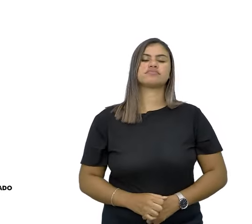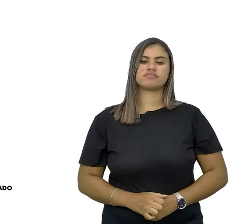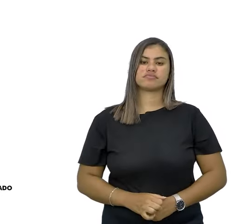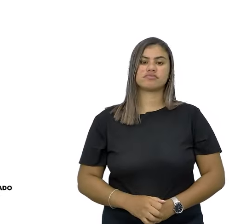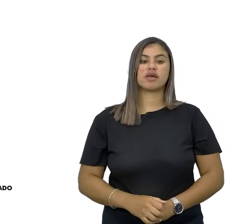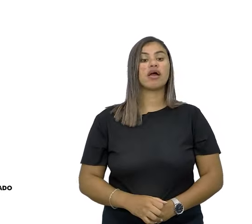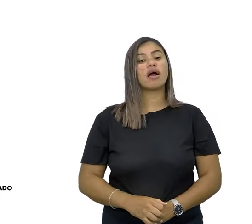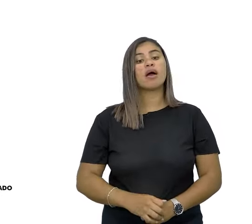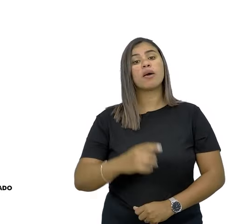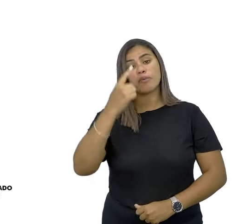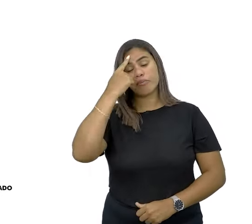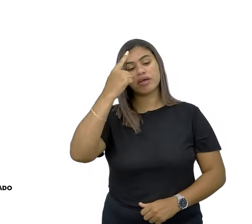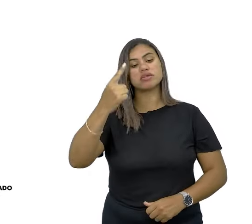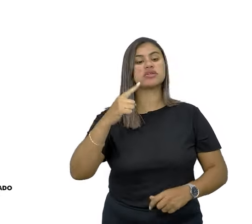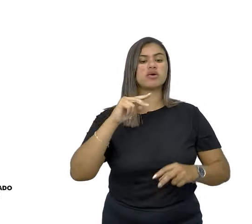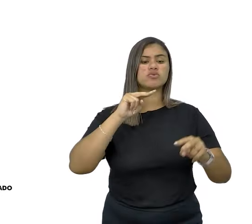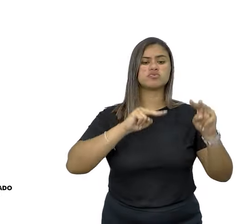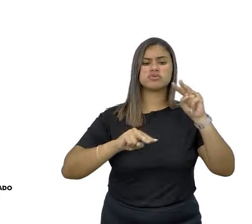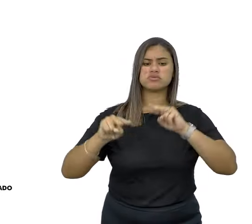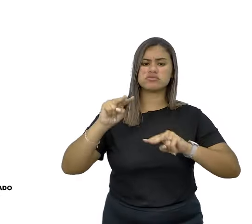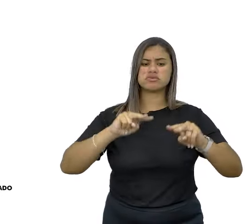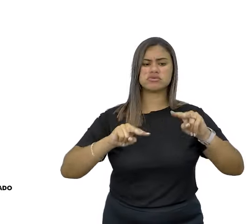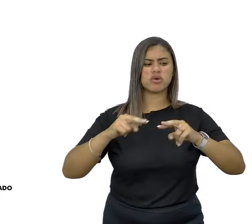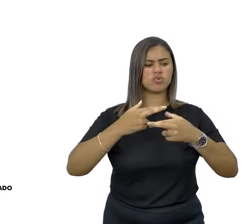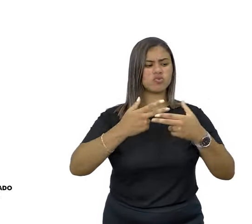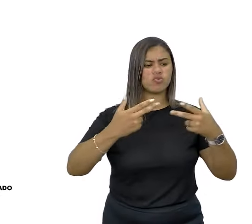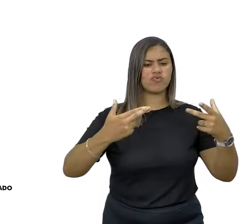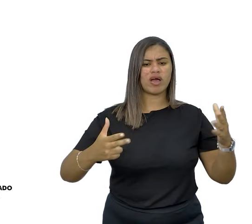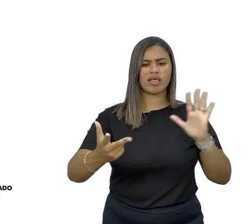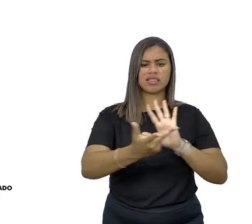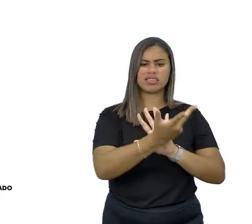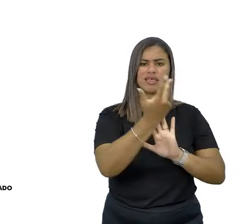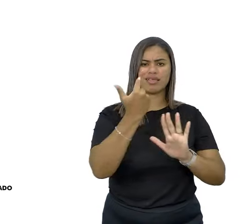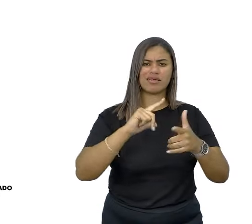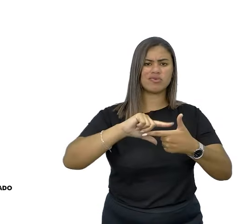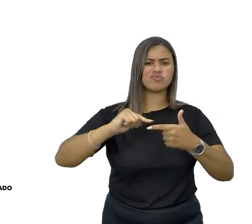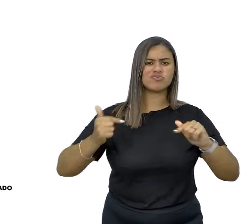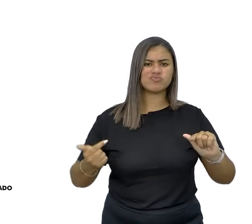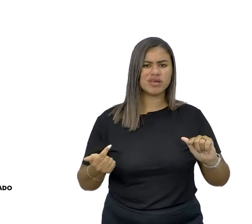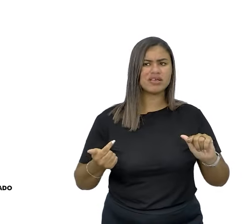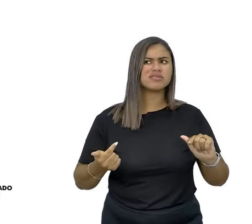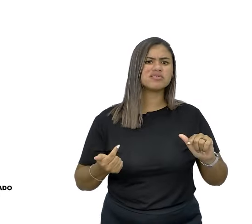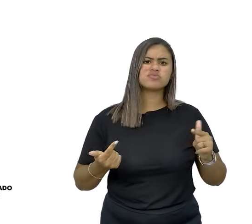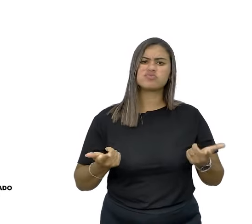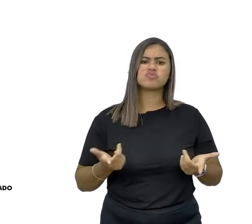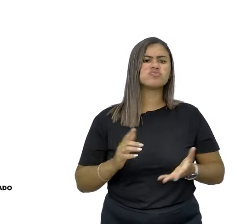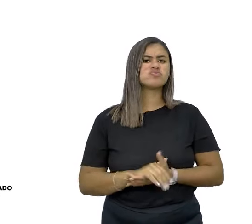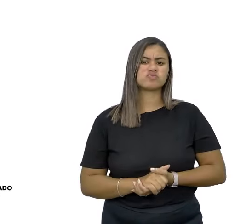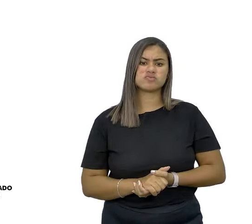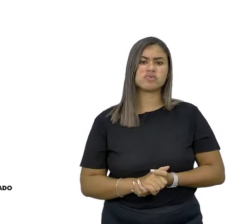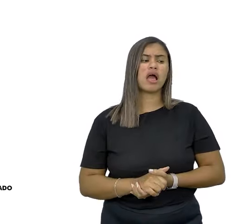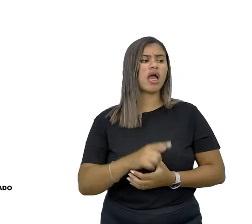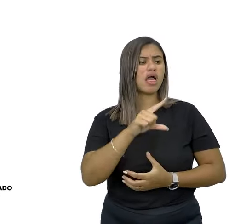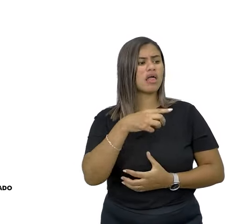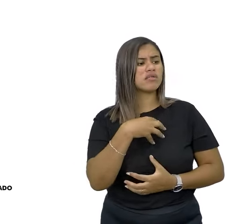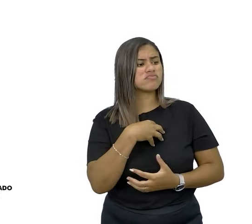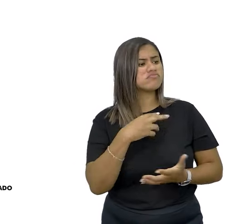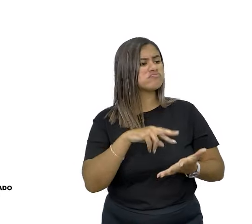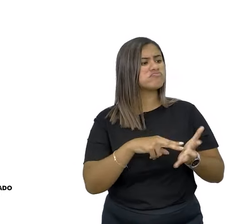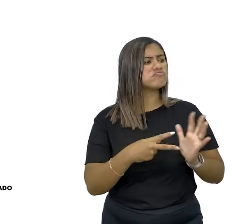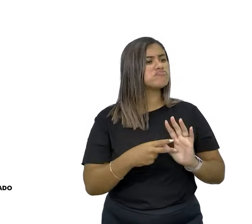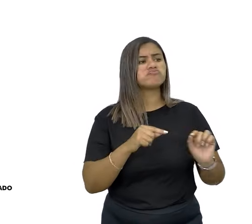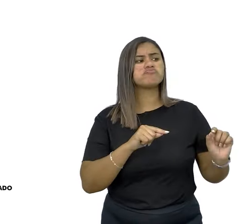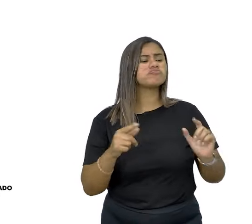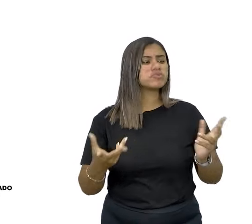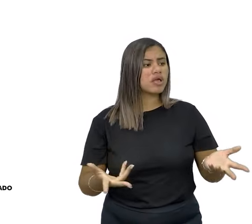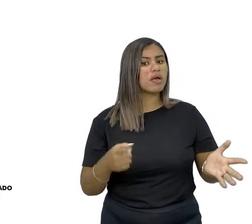observação de formas geométricas espaciais. O que significa isso para o aluno? Né? Qual é o significado? Perguntem para eles,